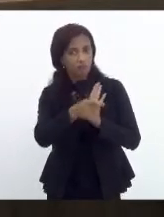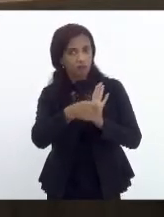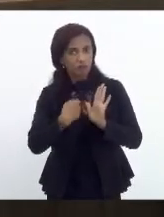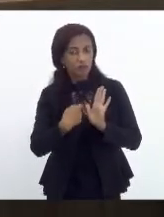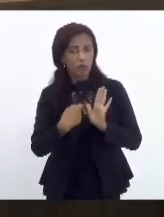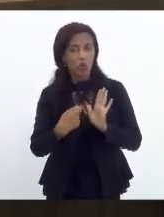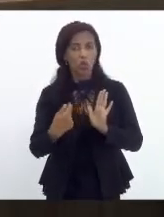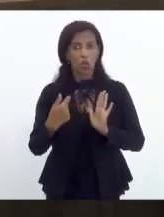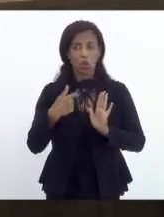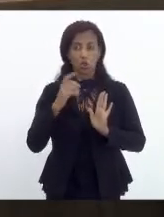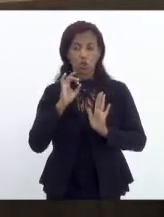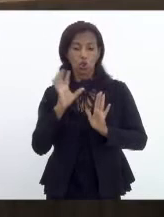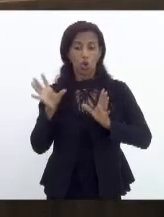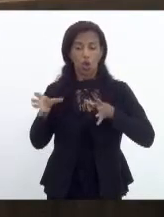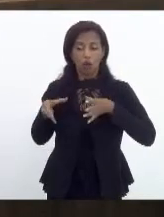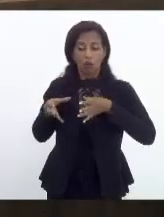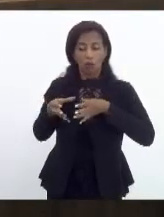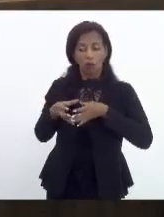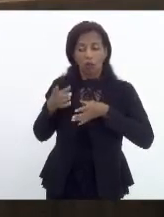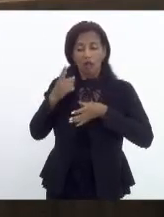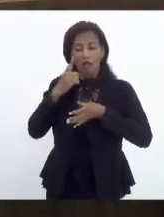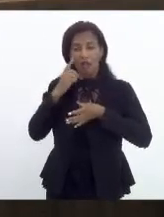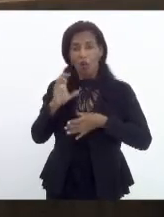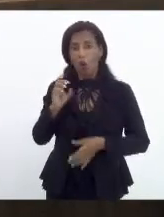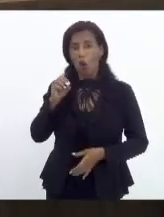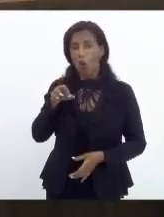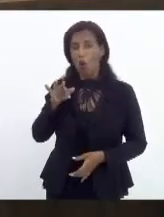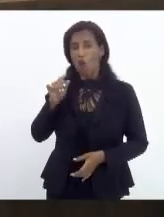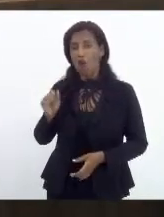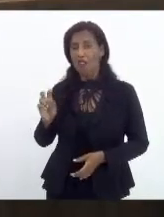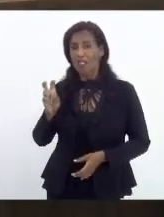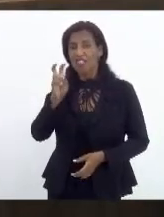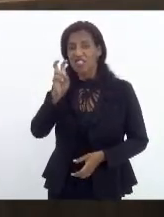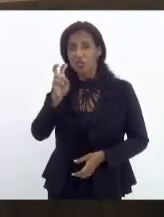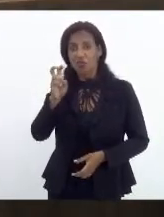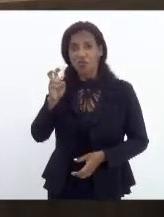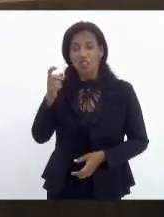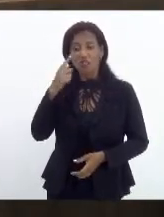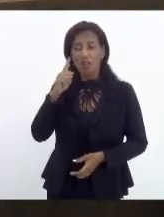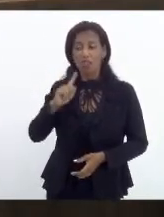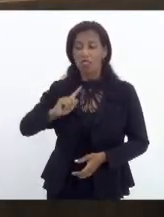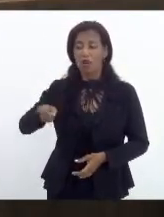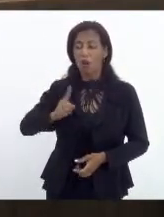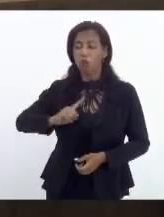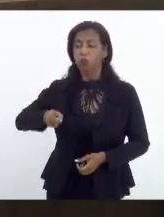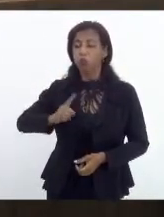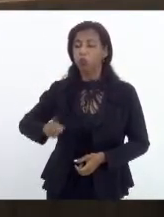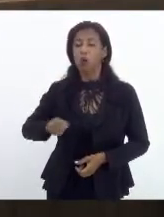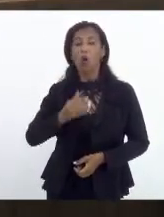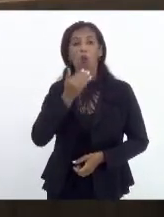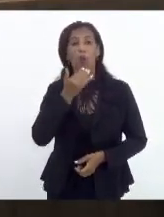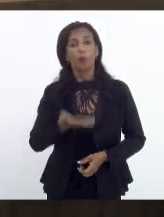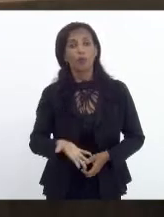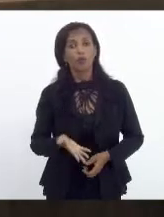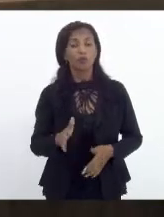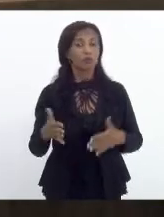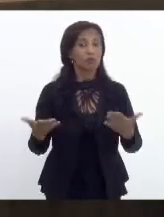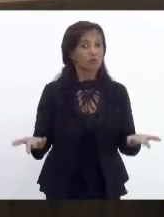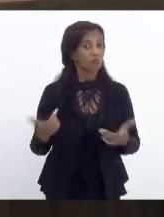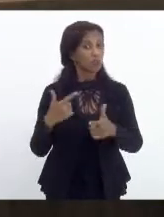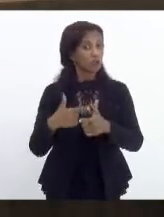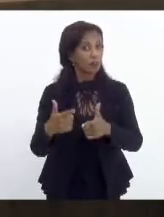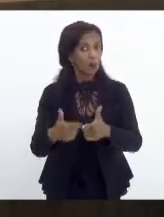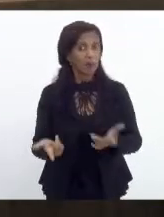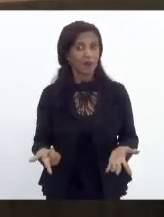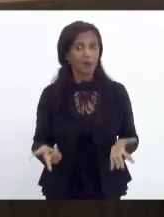que eles consultaram o CONFAS 5 vezes e as 5 vezes foram negado o pedido. Então a gente tem um problema,